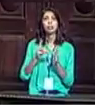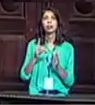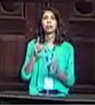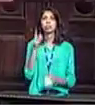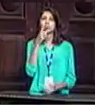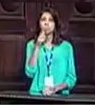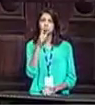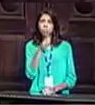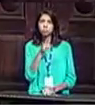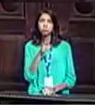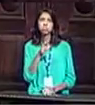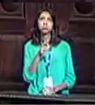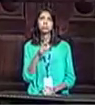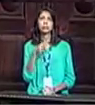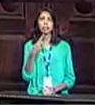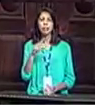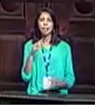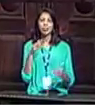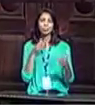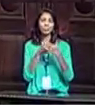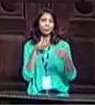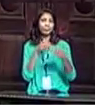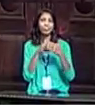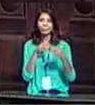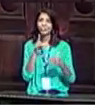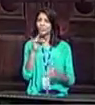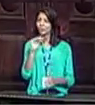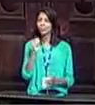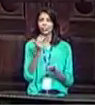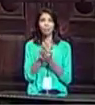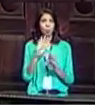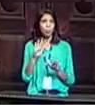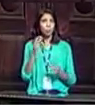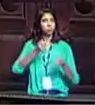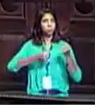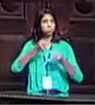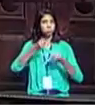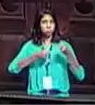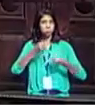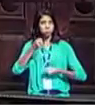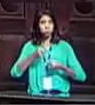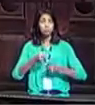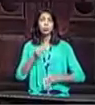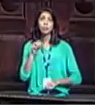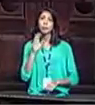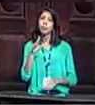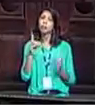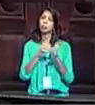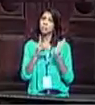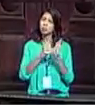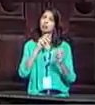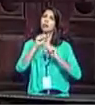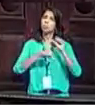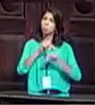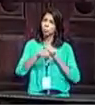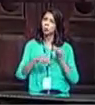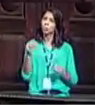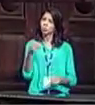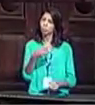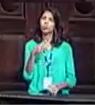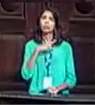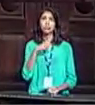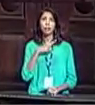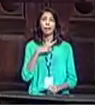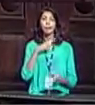venceu a validade do seu direito de dirigir. E o Detran renova. Um